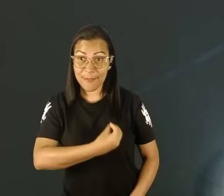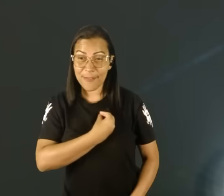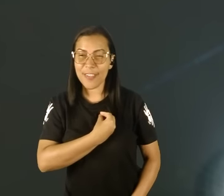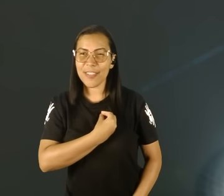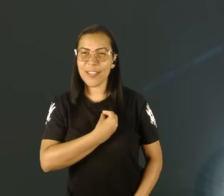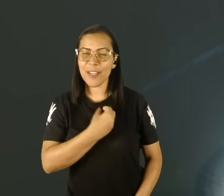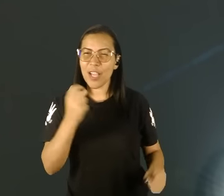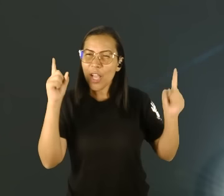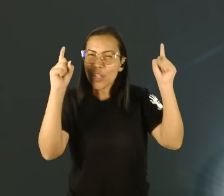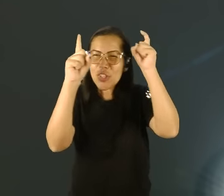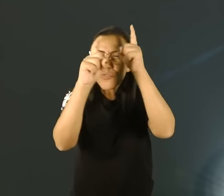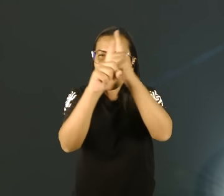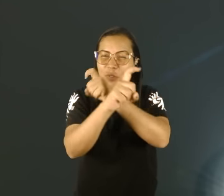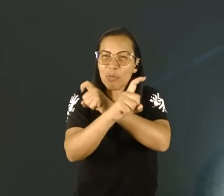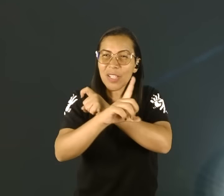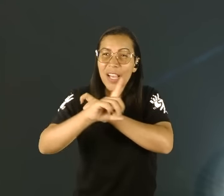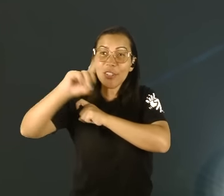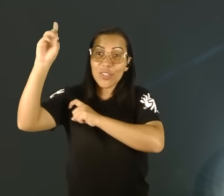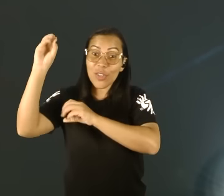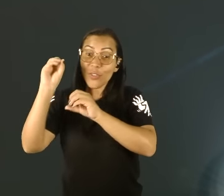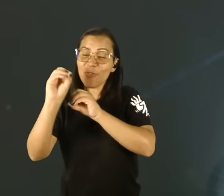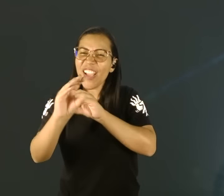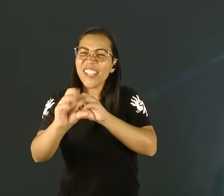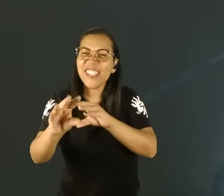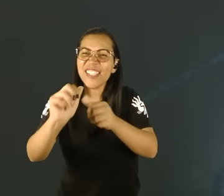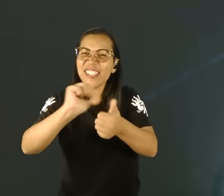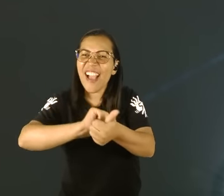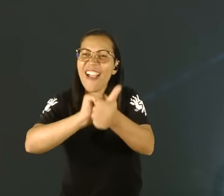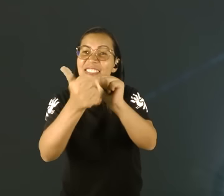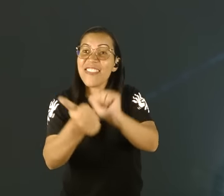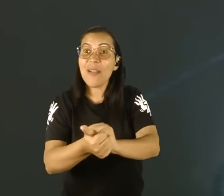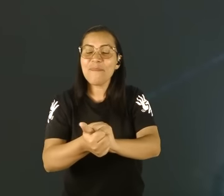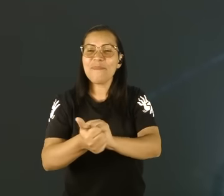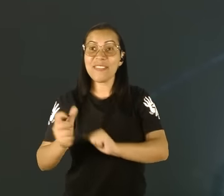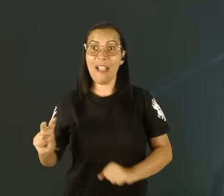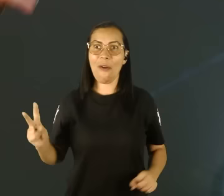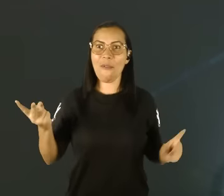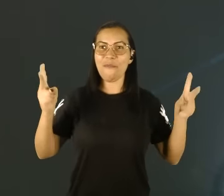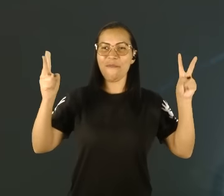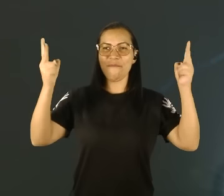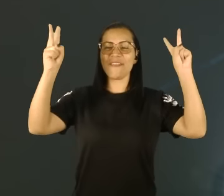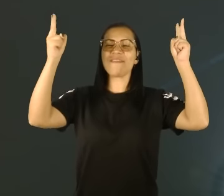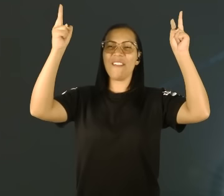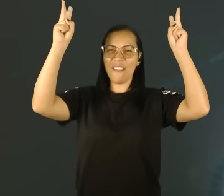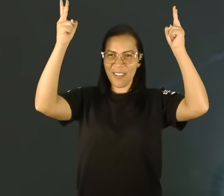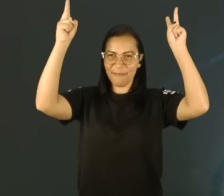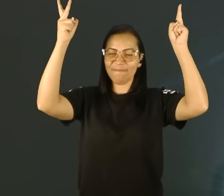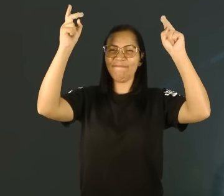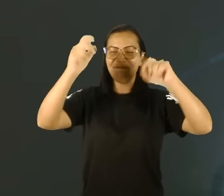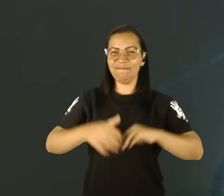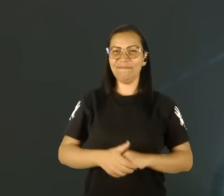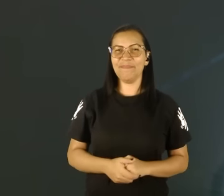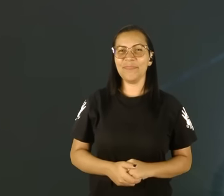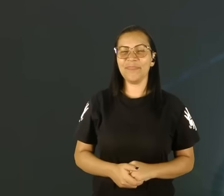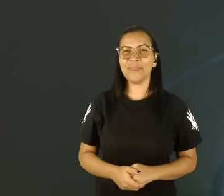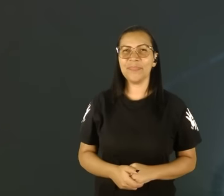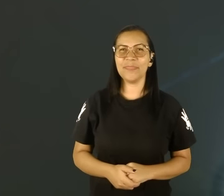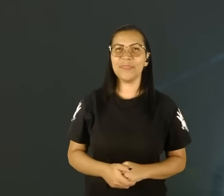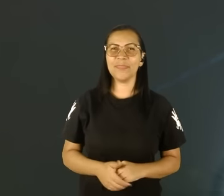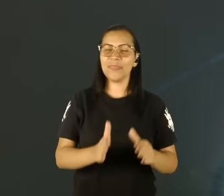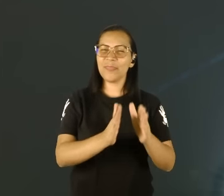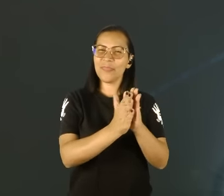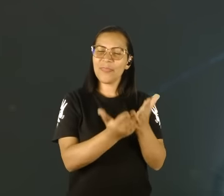Pedra não é travesseiro. Mas quando eu preciso descansar, o que eu tenho na mão me faz descansar. Esse texto aqui